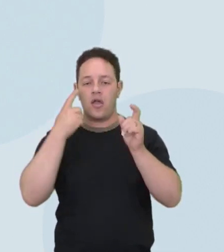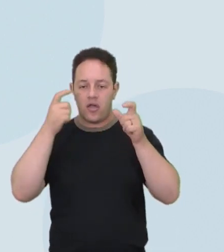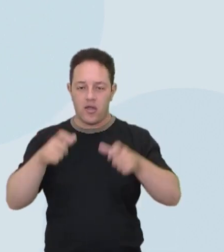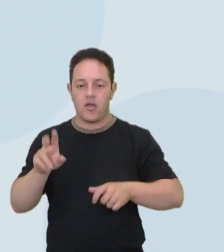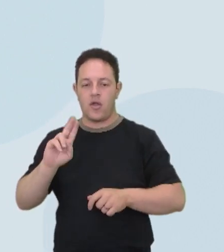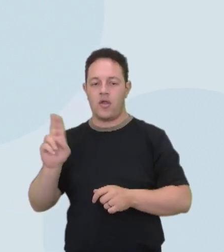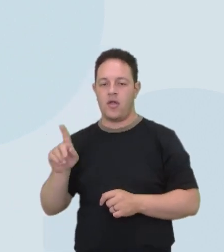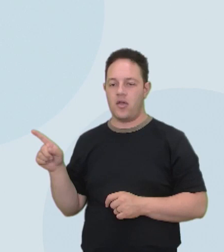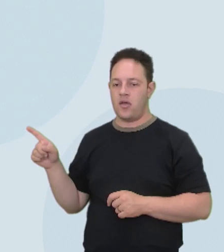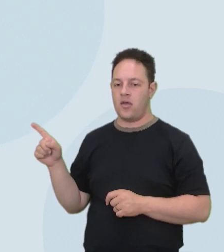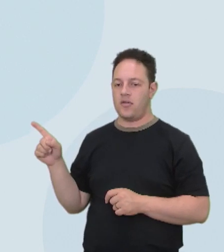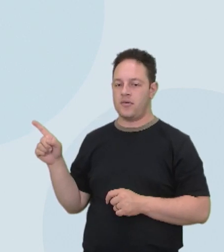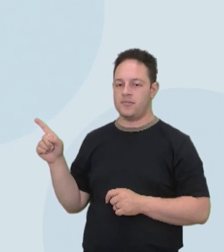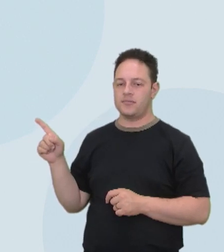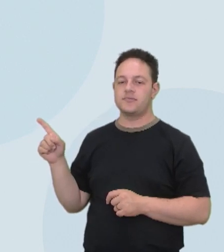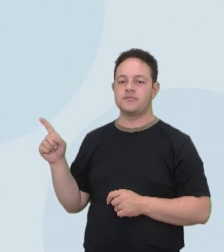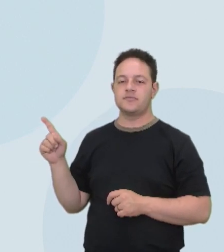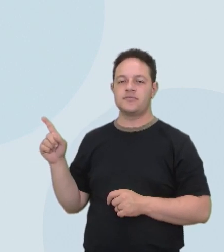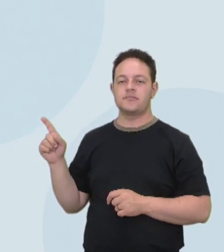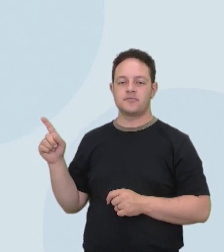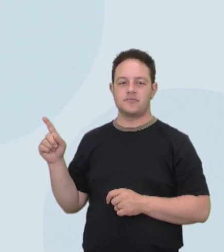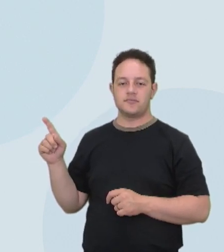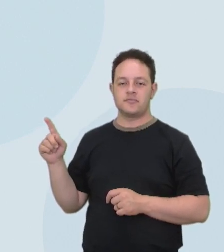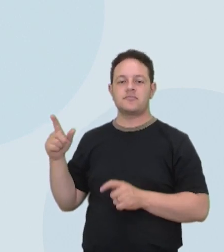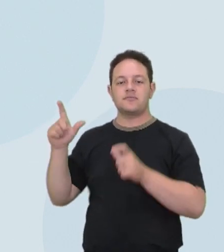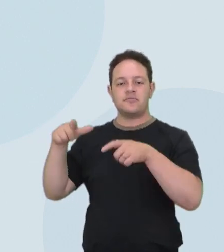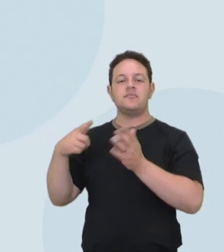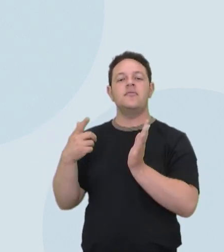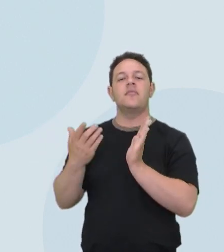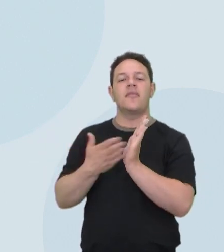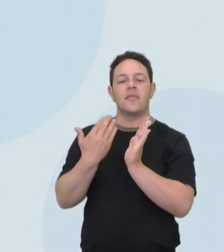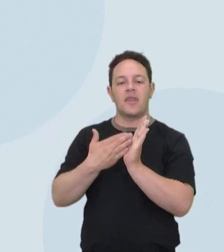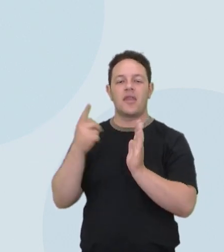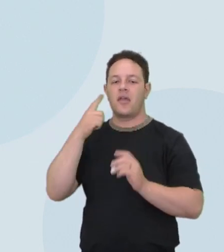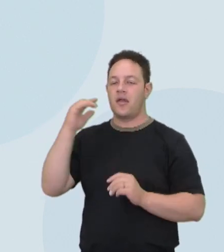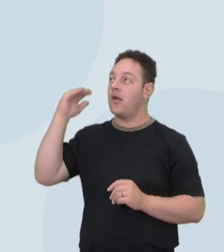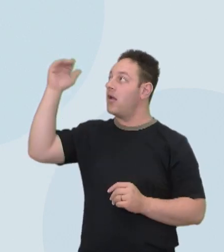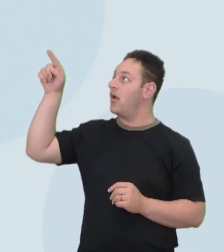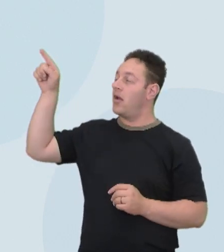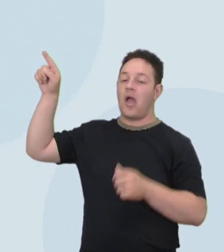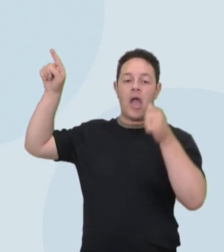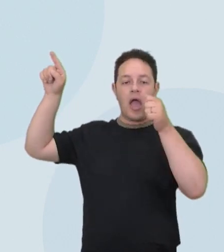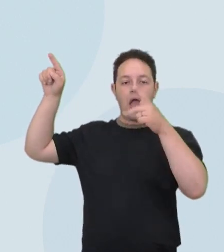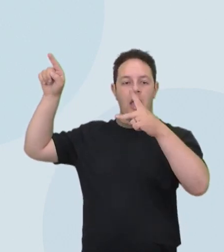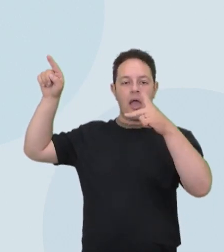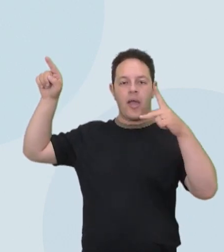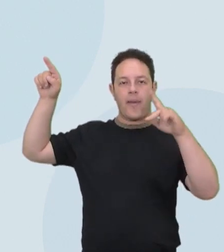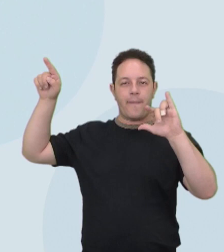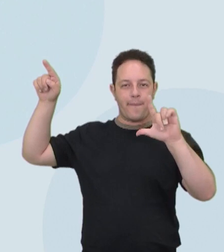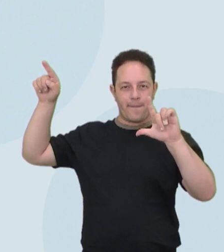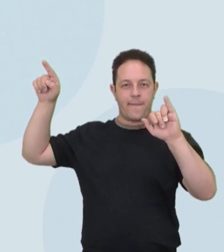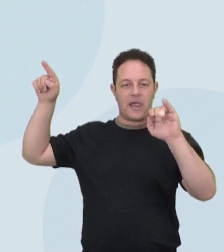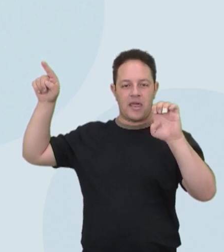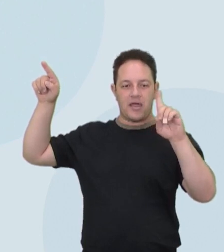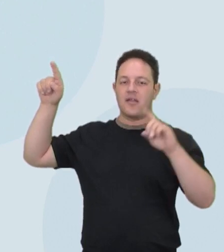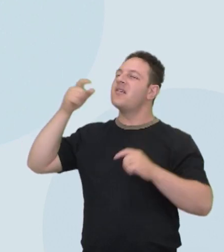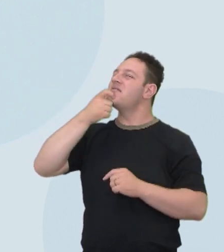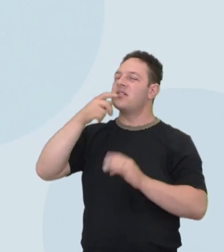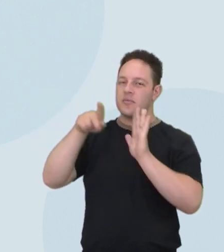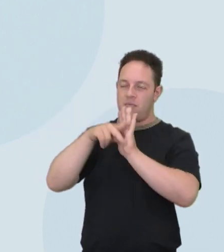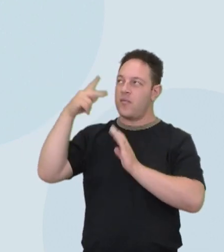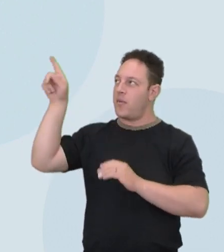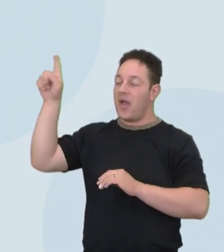Environmental Soil Science, ou seja, né, numa revista de ciências, né, falando sobre